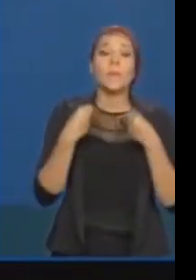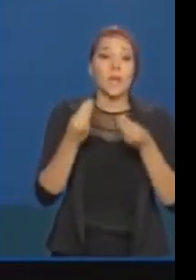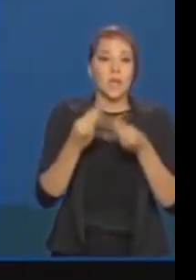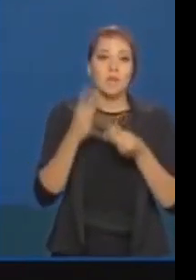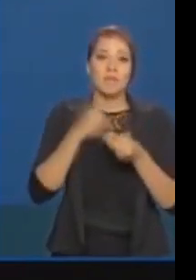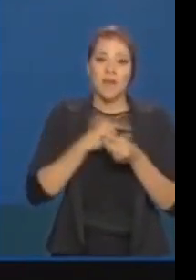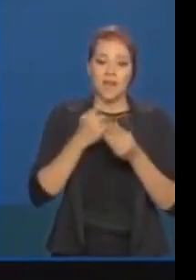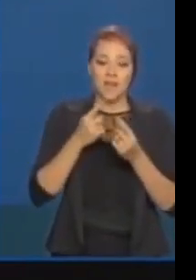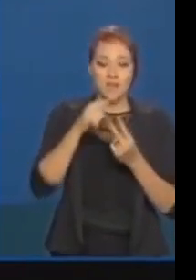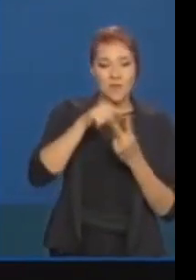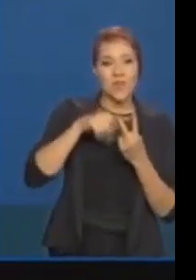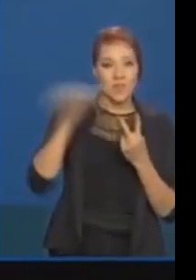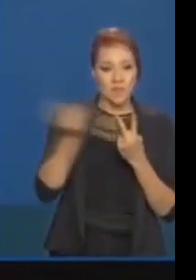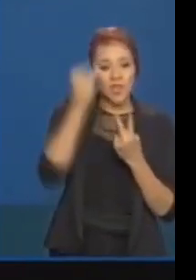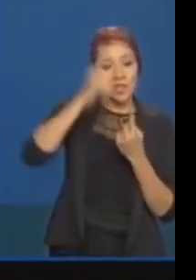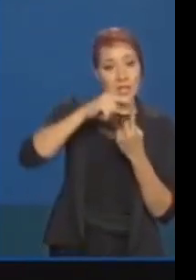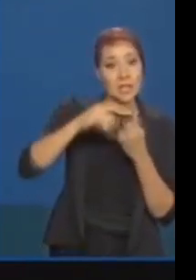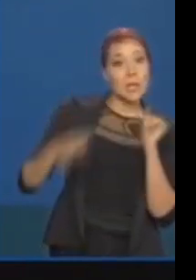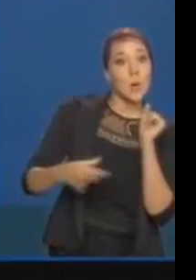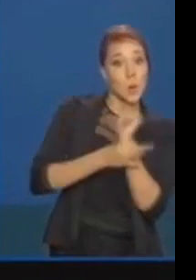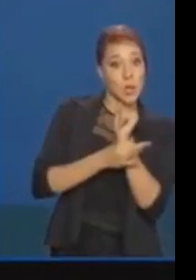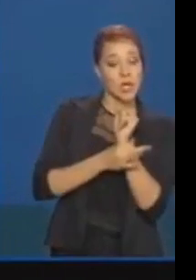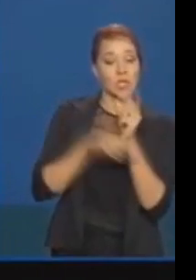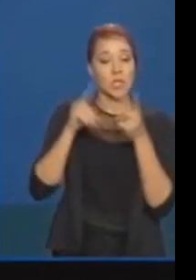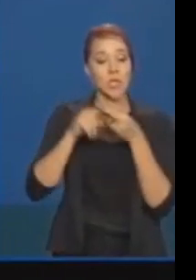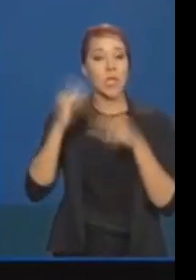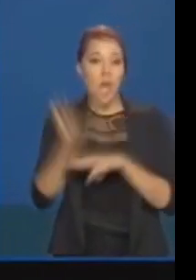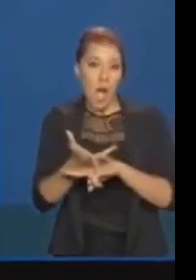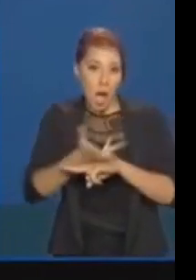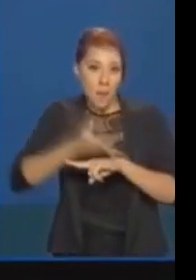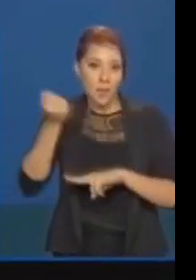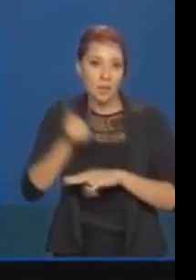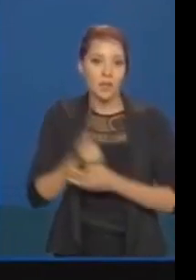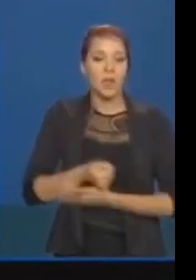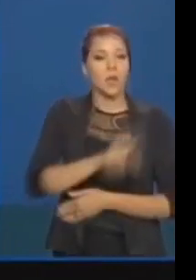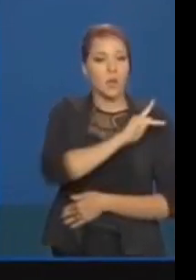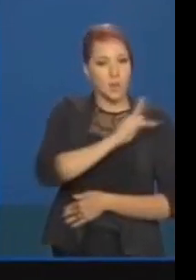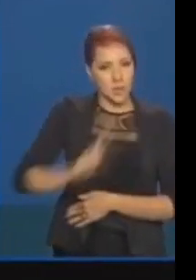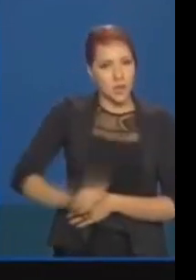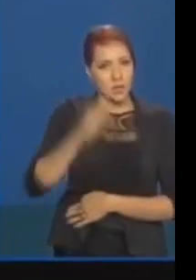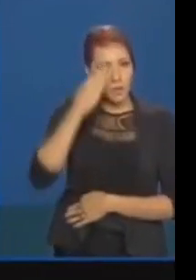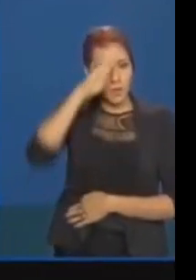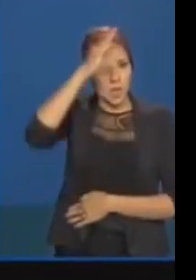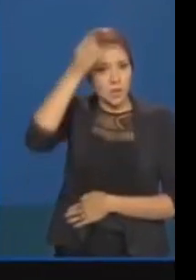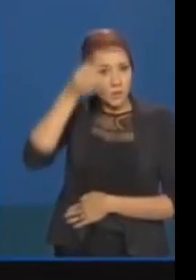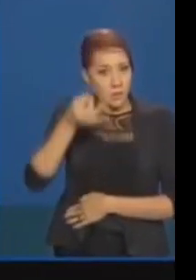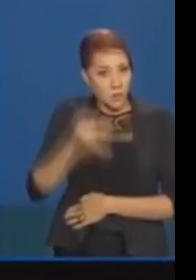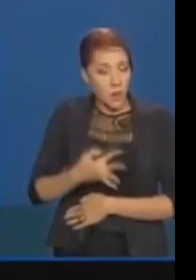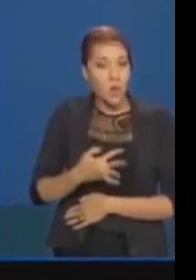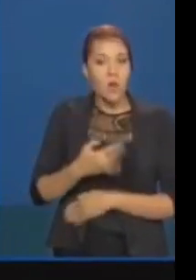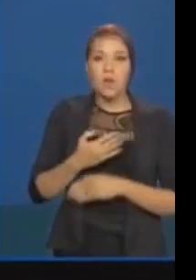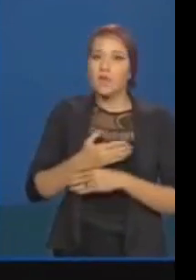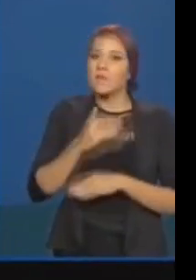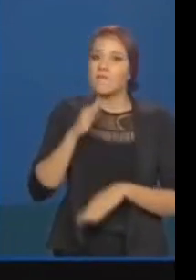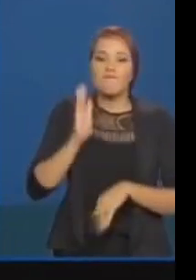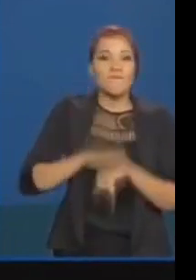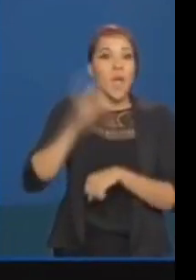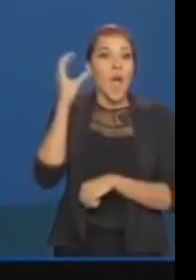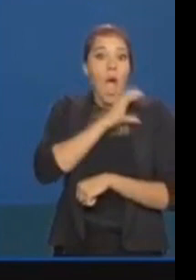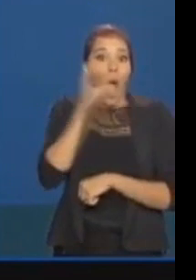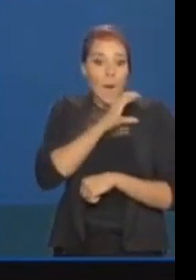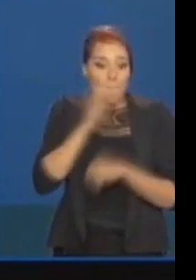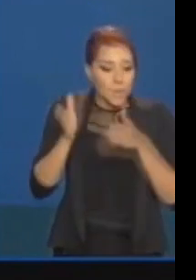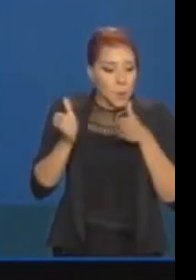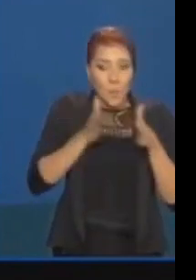pilares, que é o de segurança no processo e agilidade. O presidente Bolsonaro determinou que no mais breve espaço de